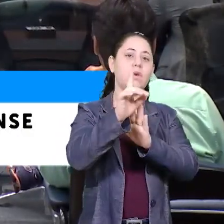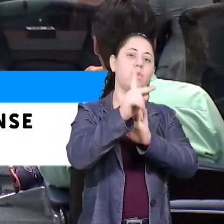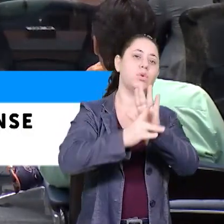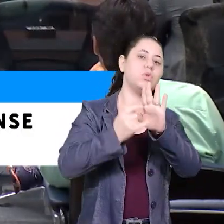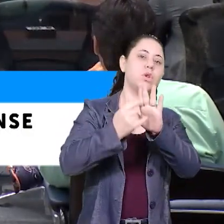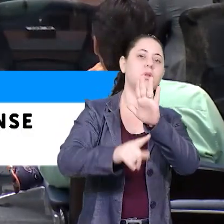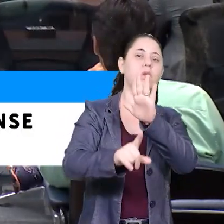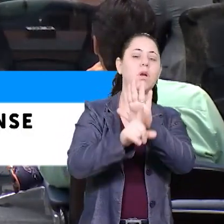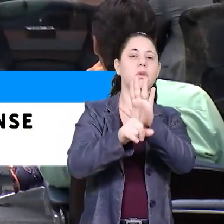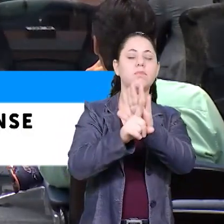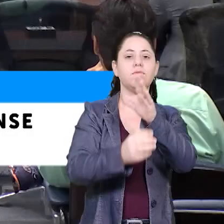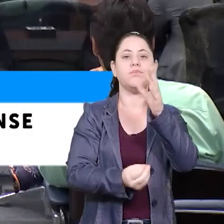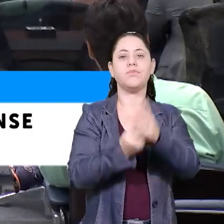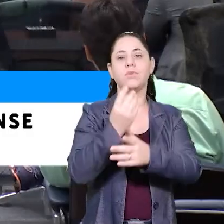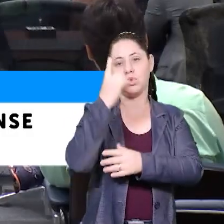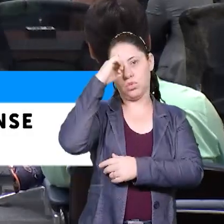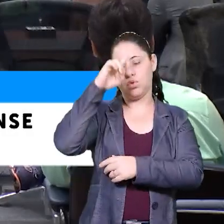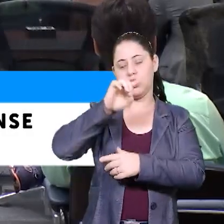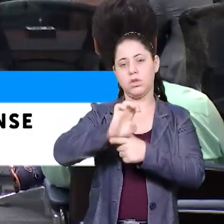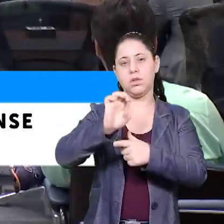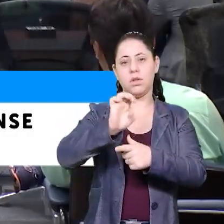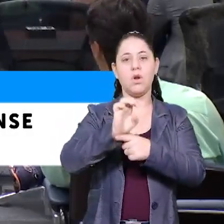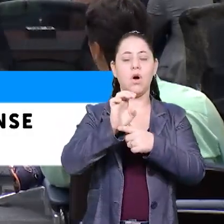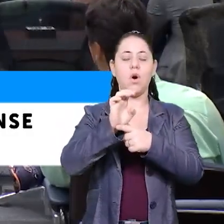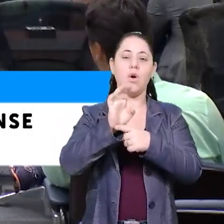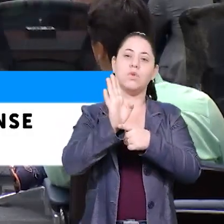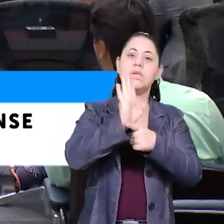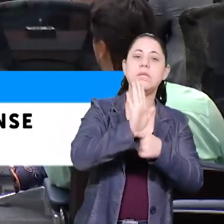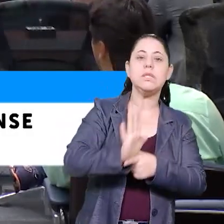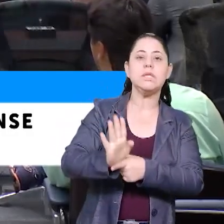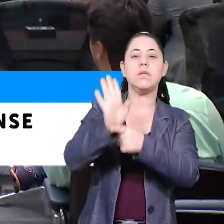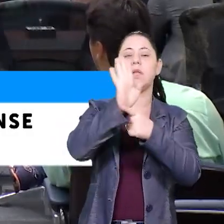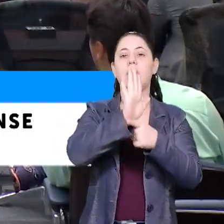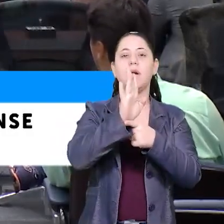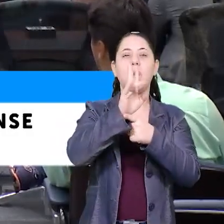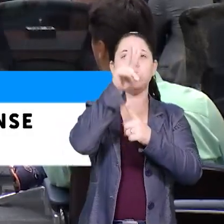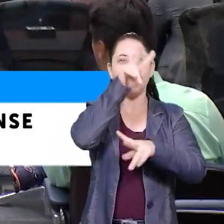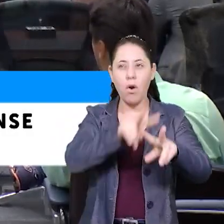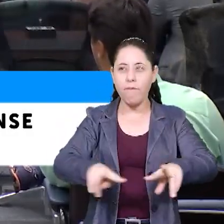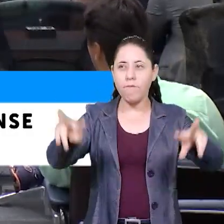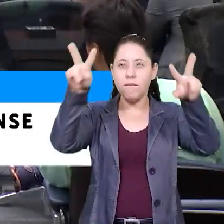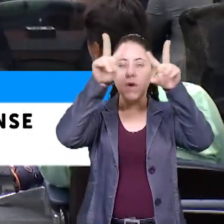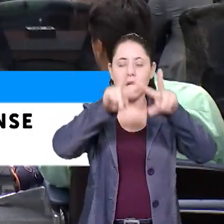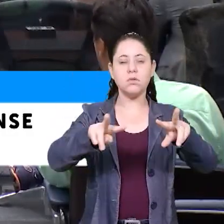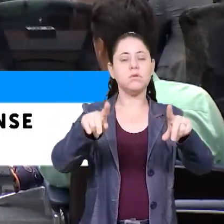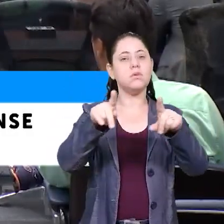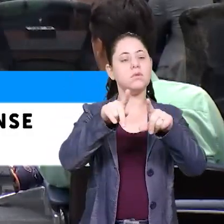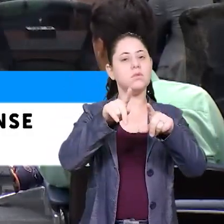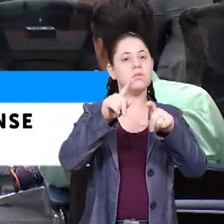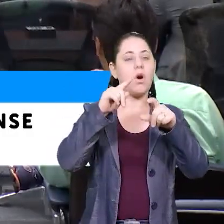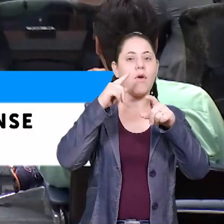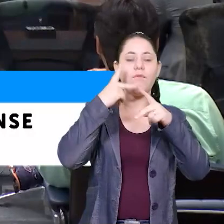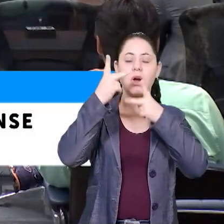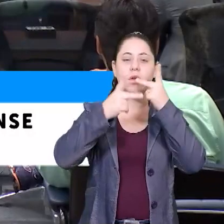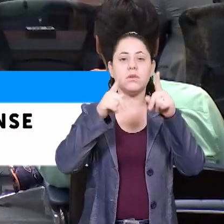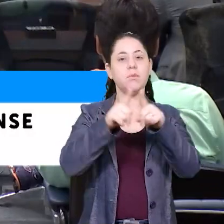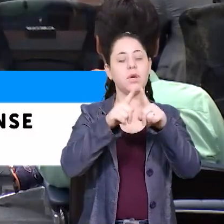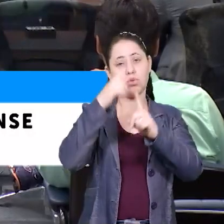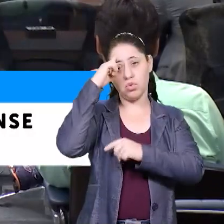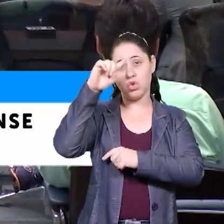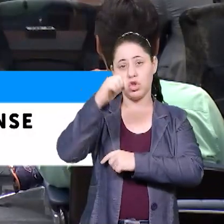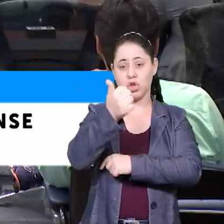um projeto de lei que institui o Dia Estadual do Cinema e do Audiovisual sul-mato-grossense, a ser